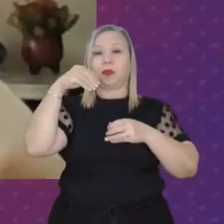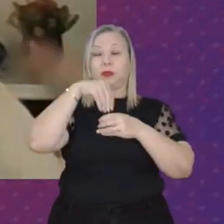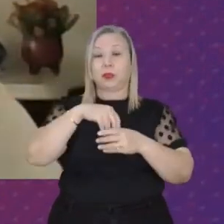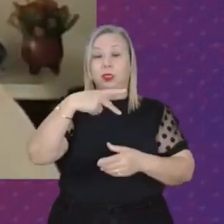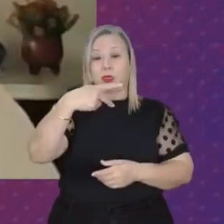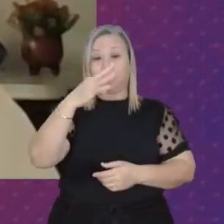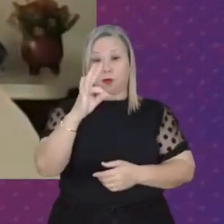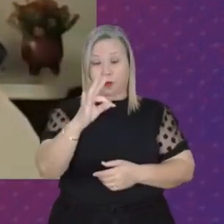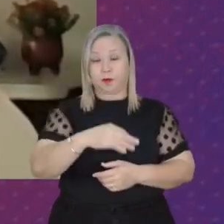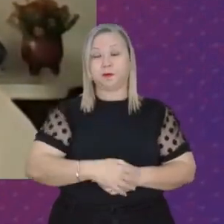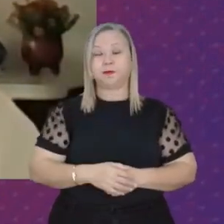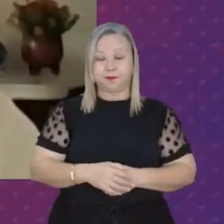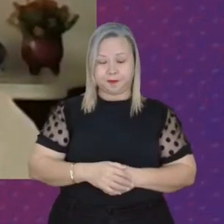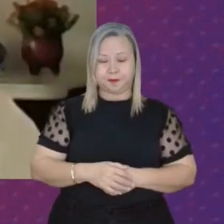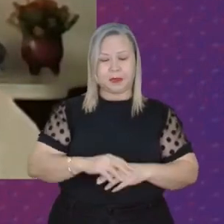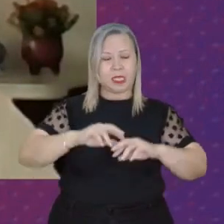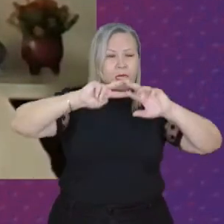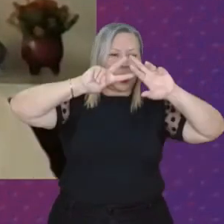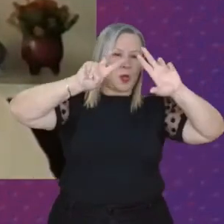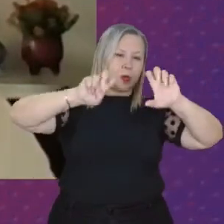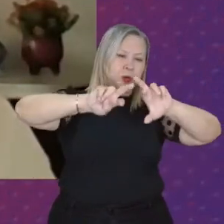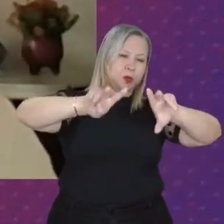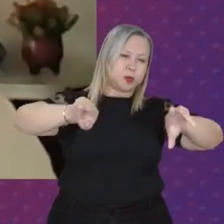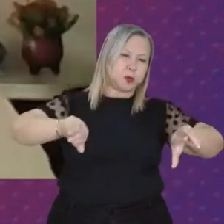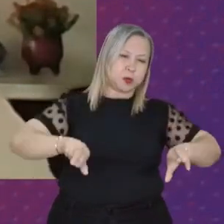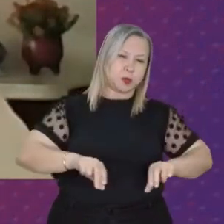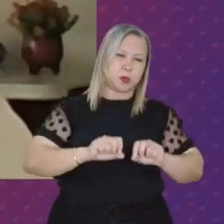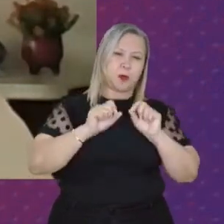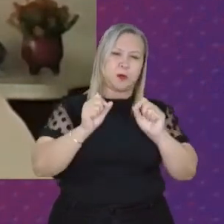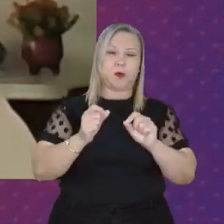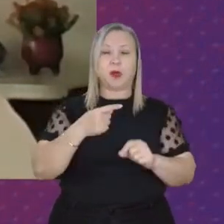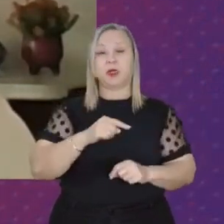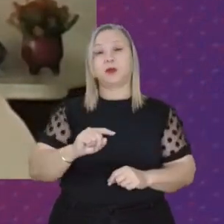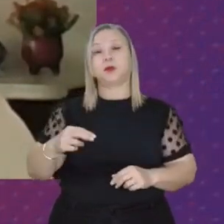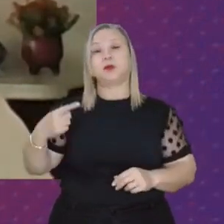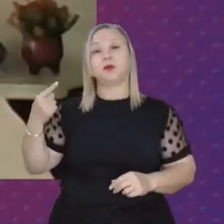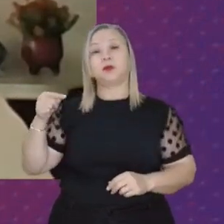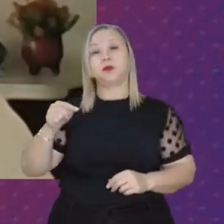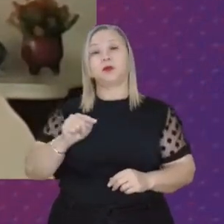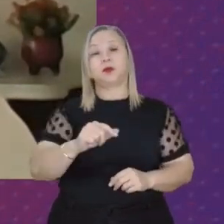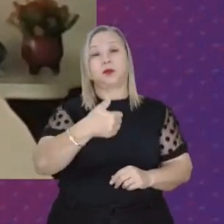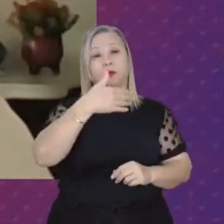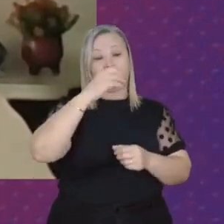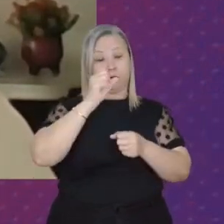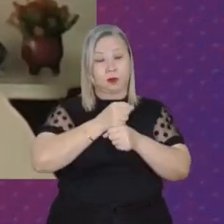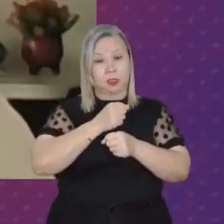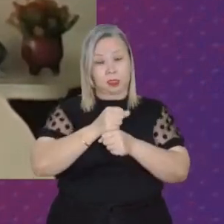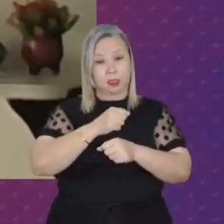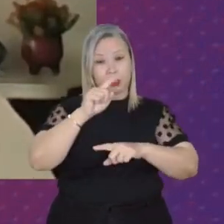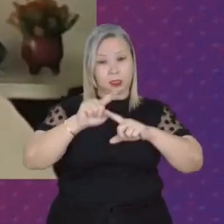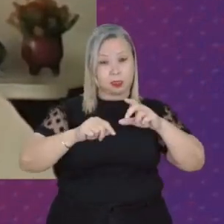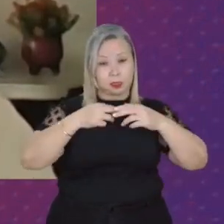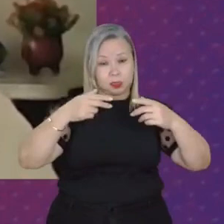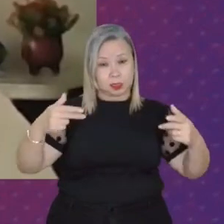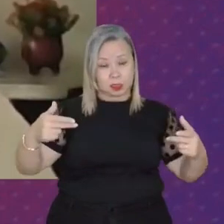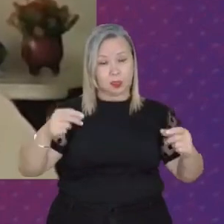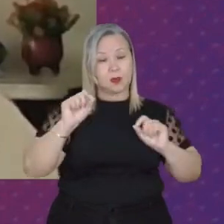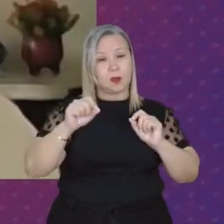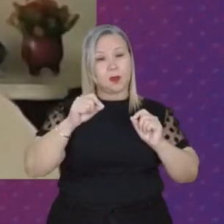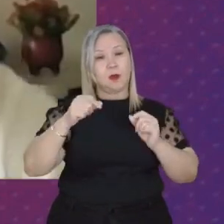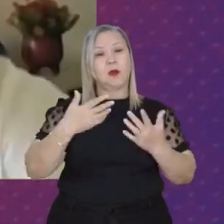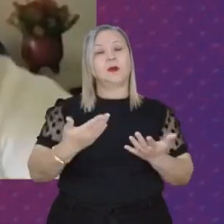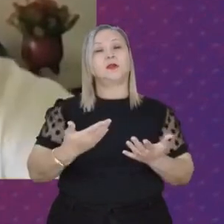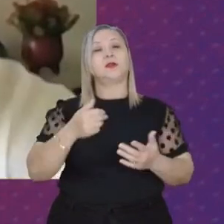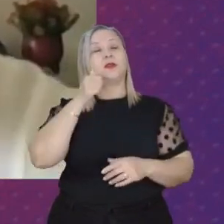partido, todas essas questões, elas foram, ao longo desses 10 anos, objeto de luta